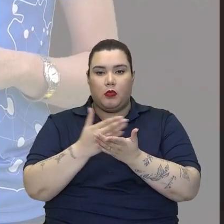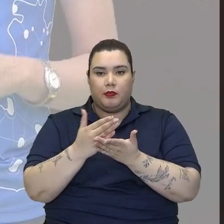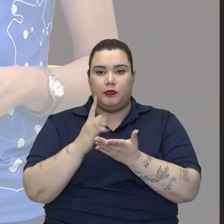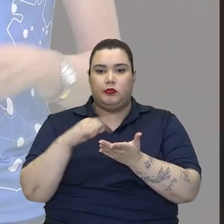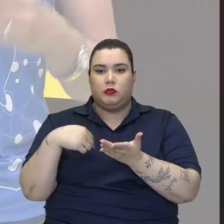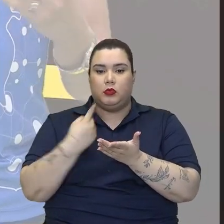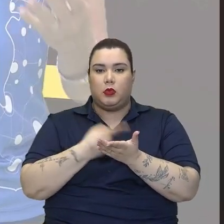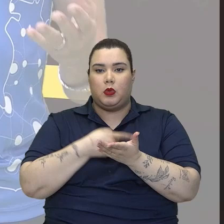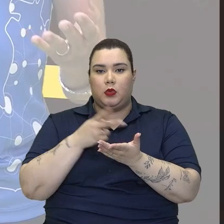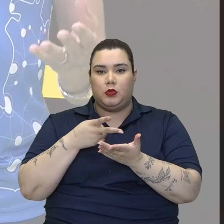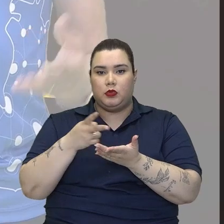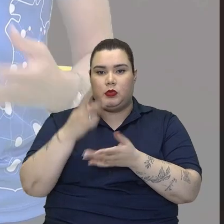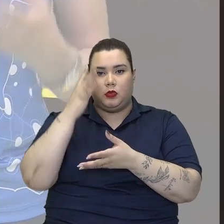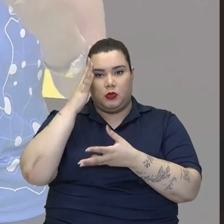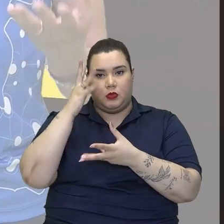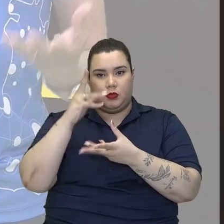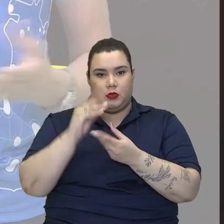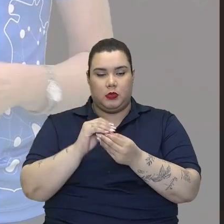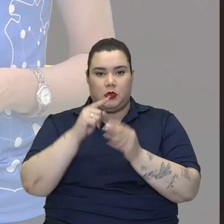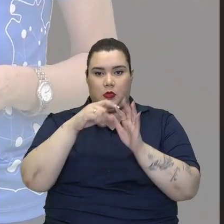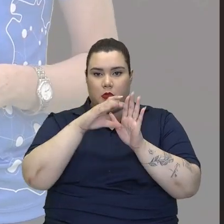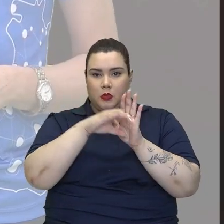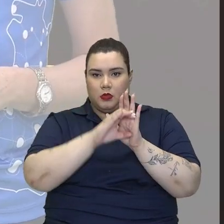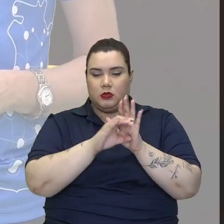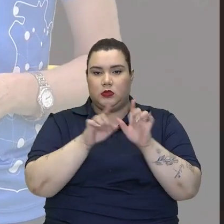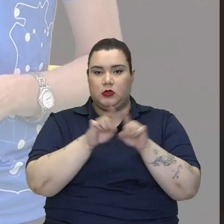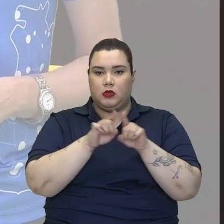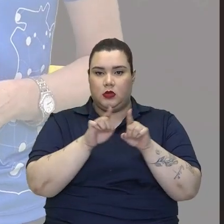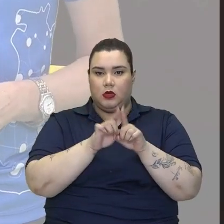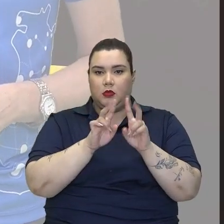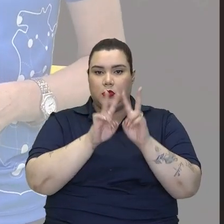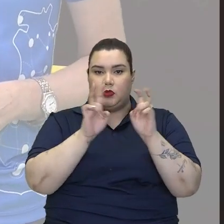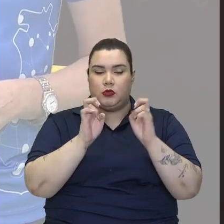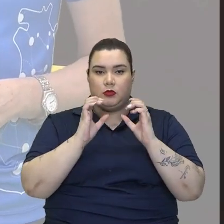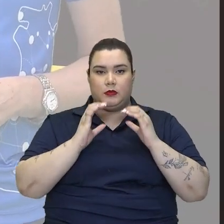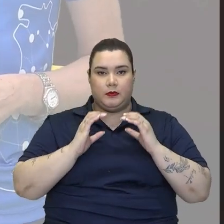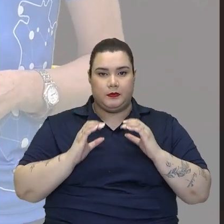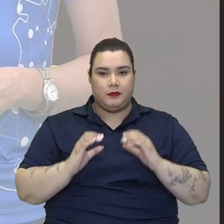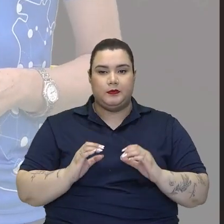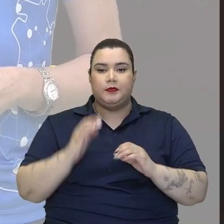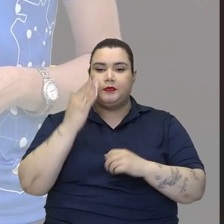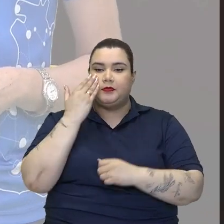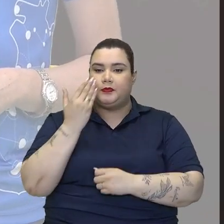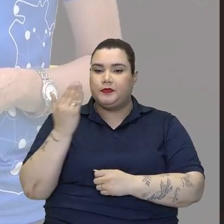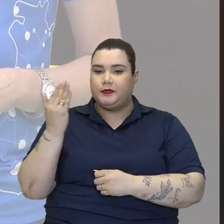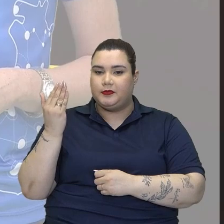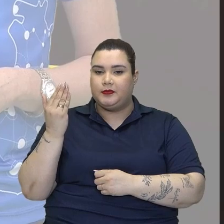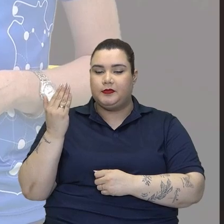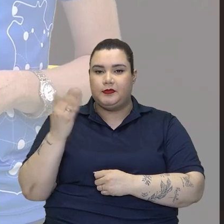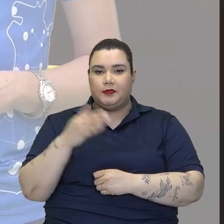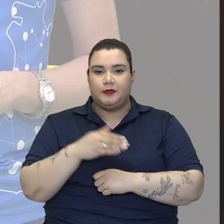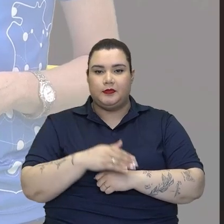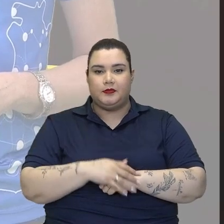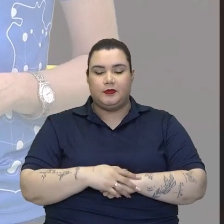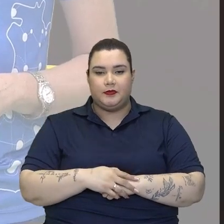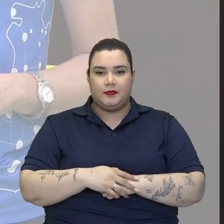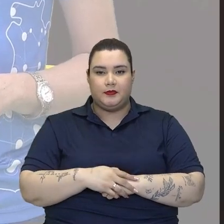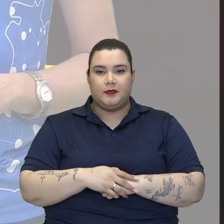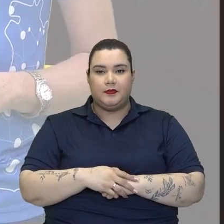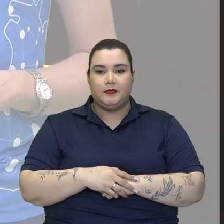continuarmos entendendo este conceito e esta definição de cidadania. Vamos ao nosso VT?